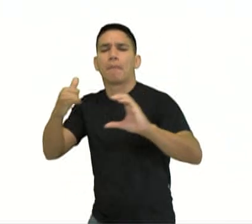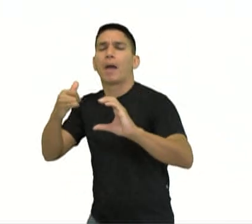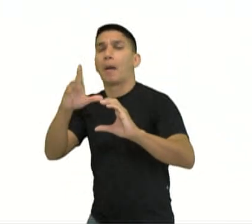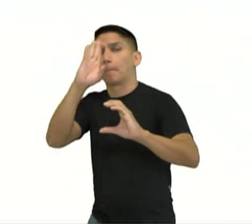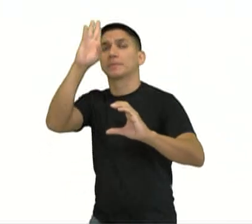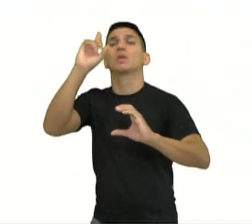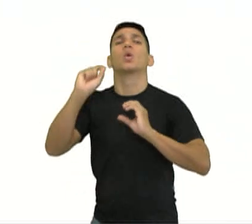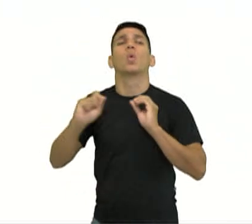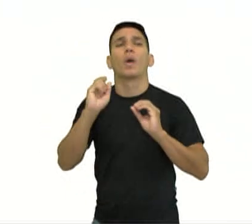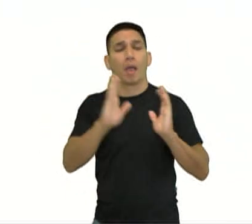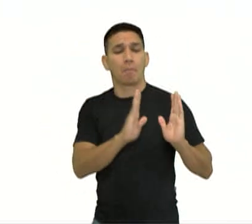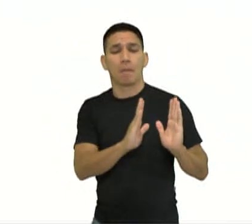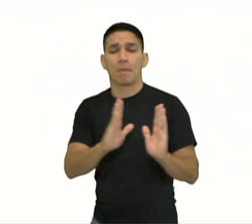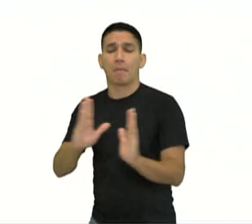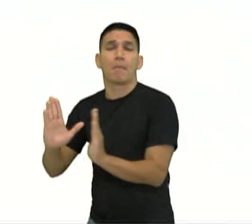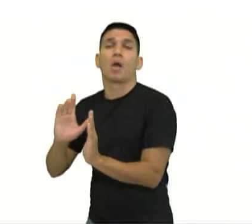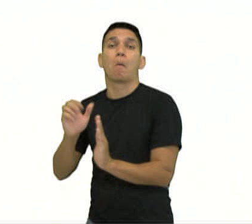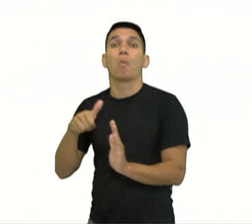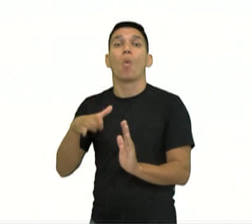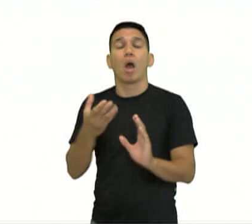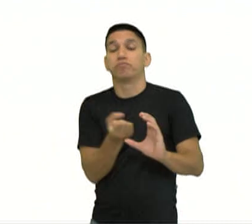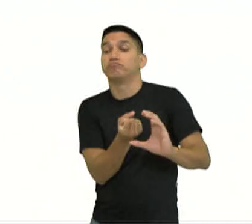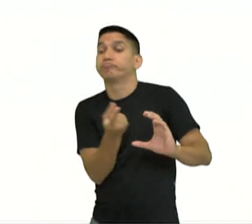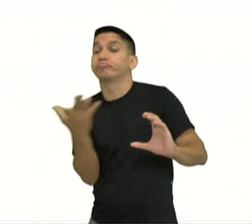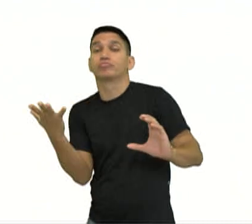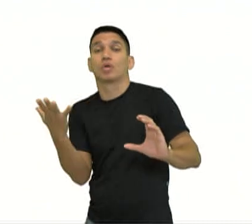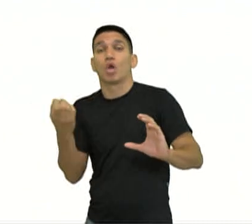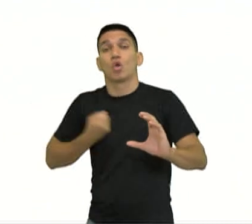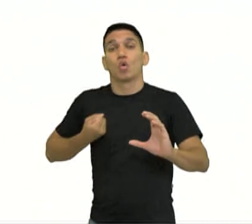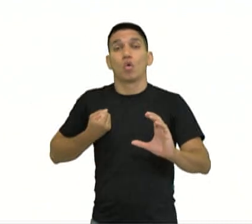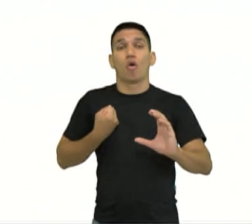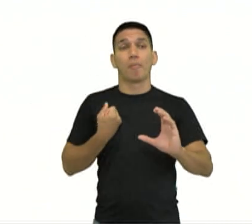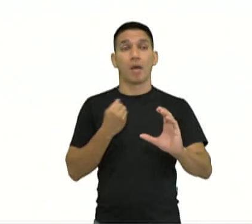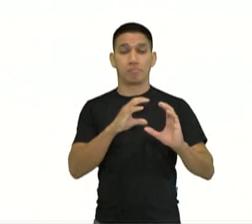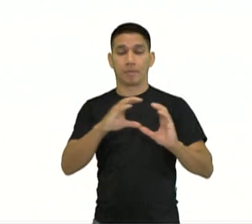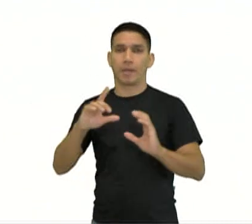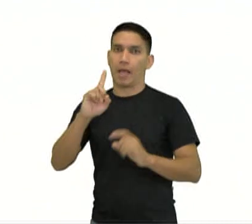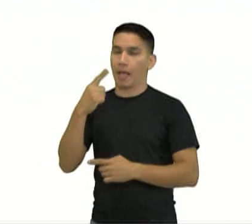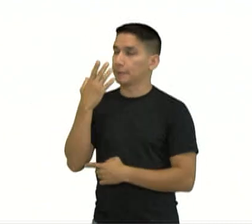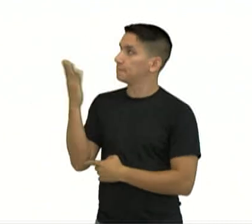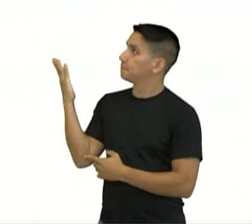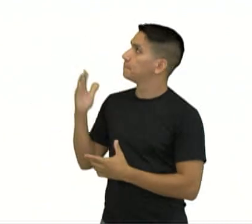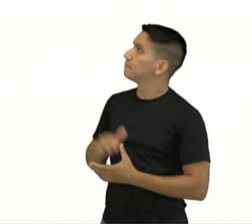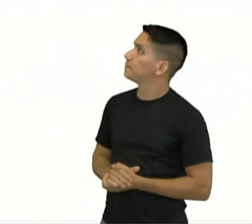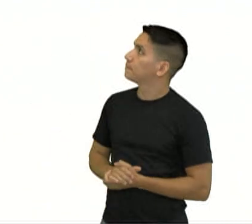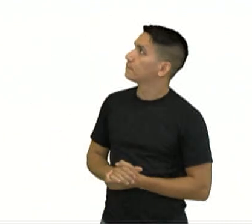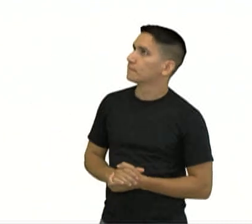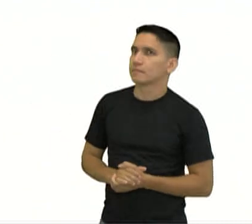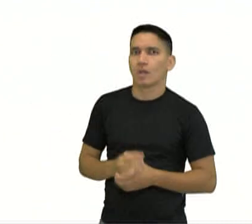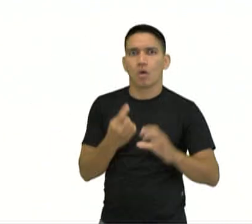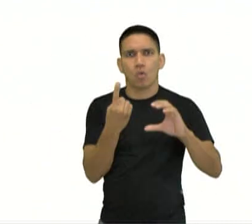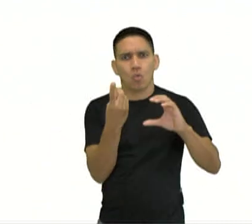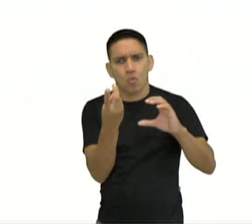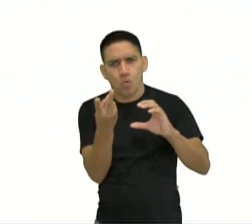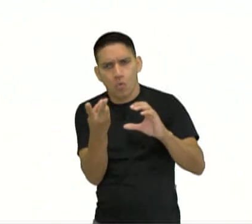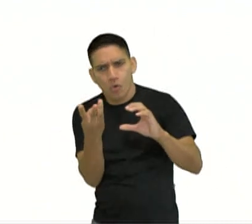a sequência que tem maior número de carbonos. Esta aqui, 1, 2, 3, 4, 5,